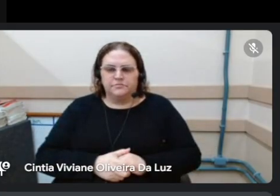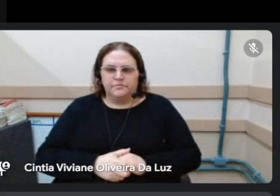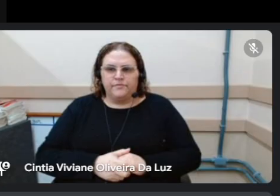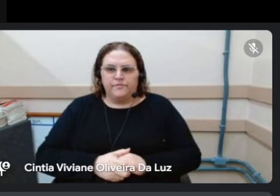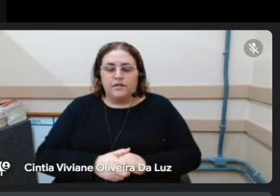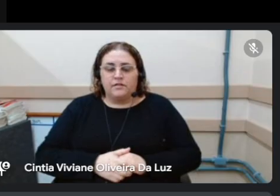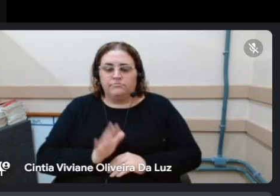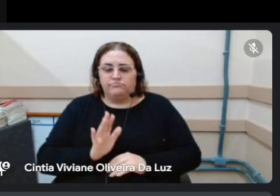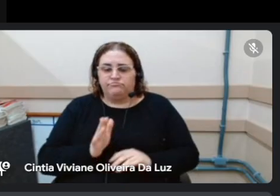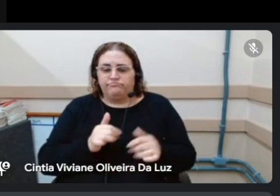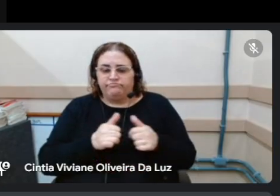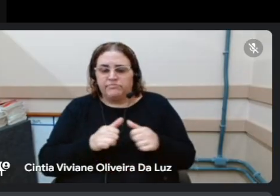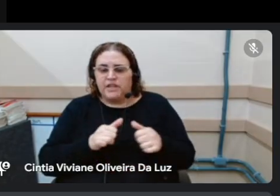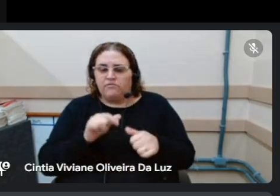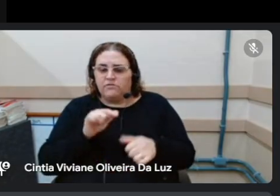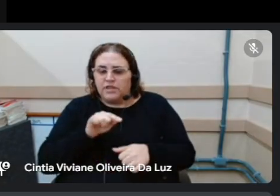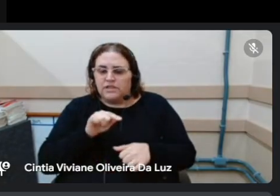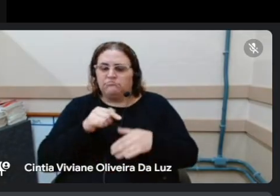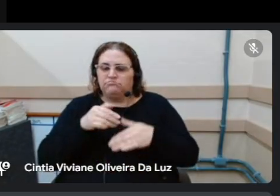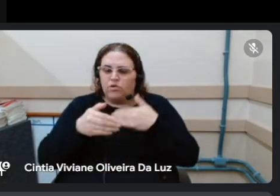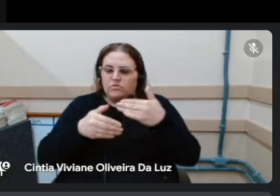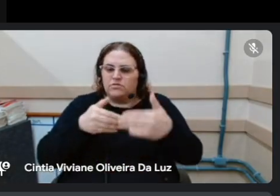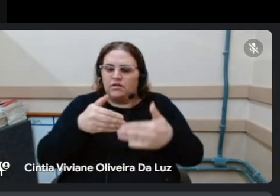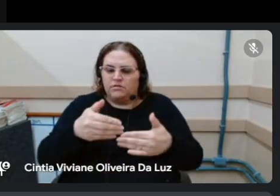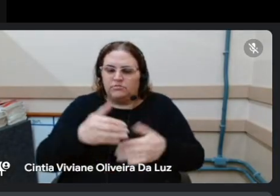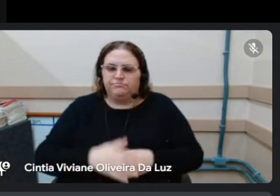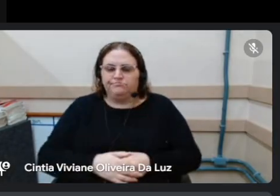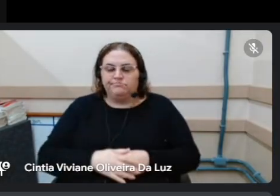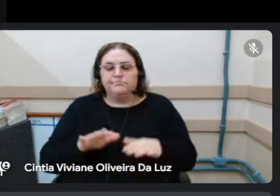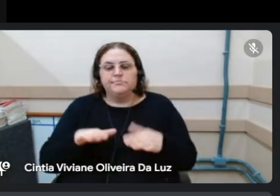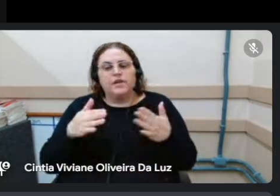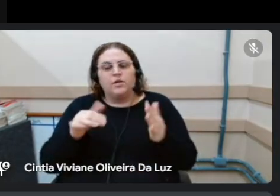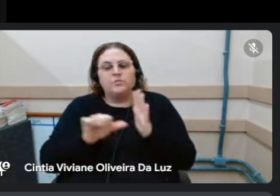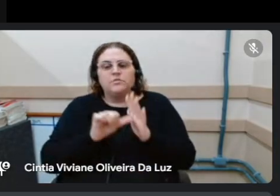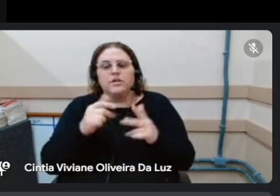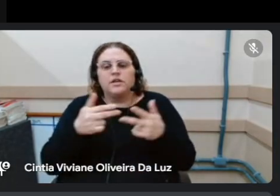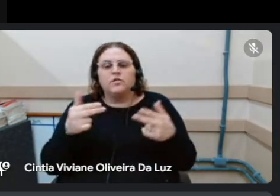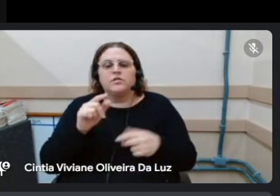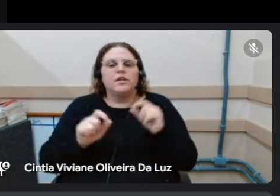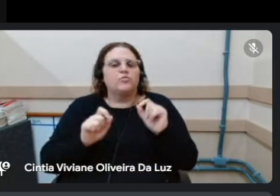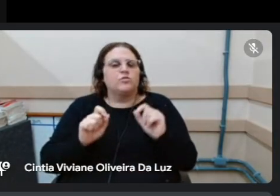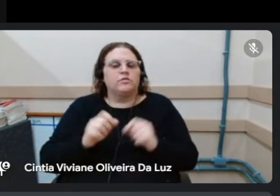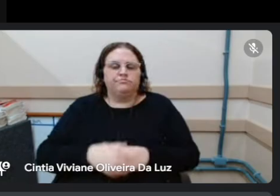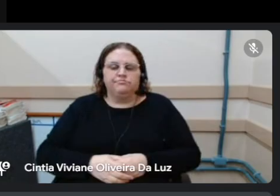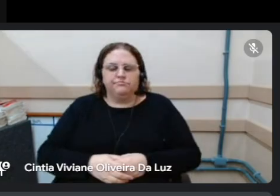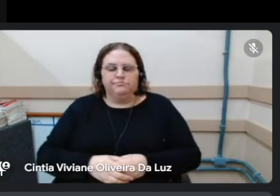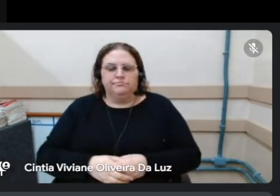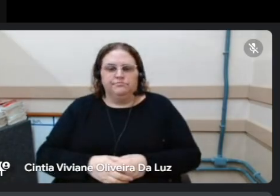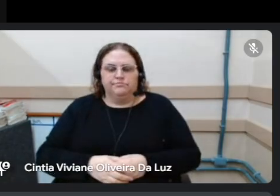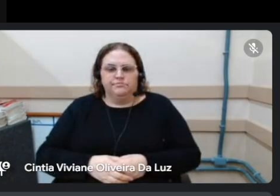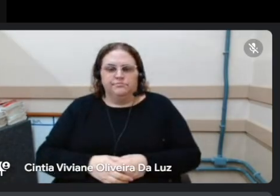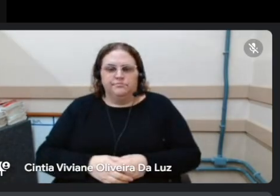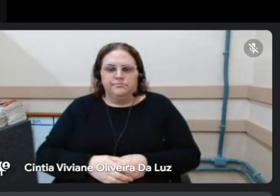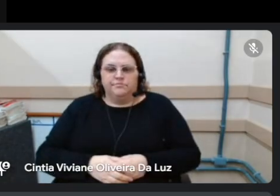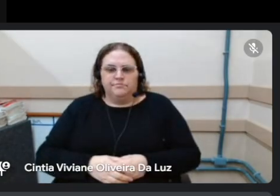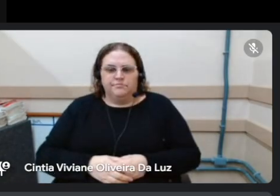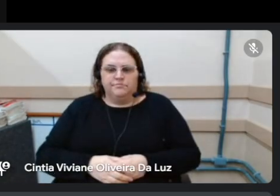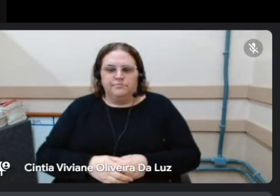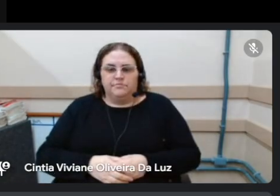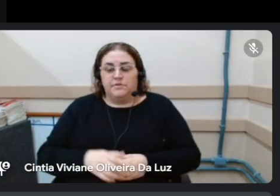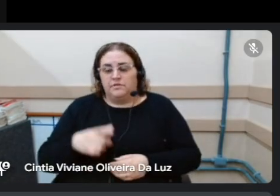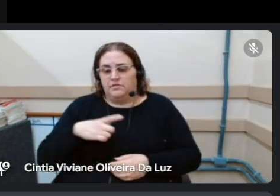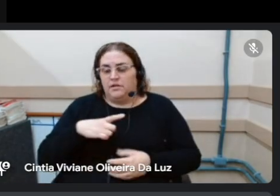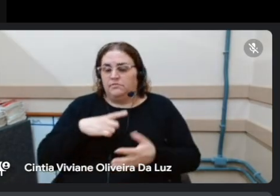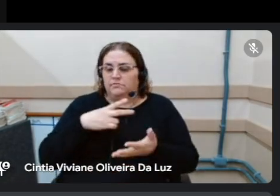estavam nesse processo eh Então a primeira dela era de que há uma dança